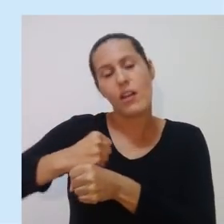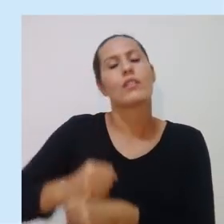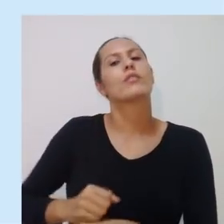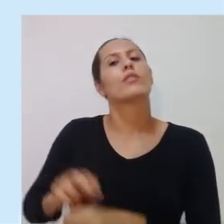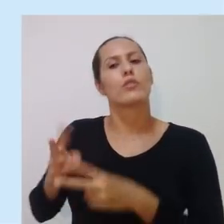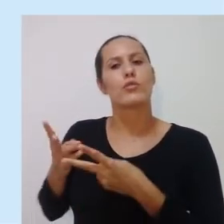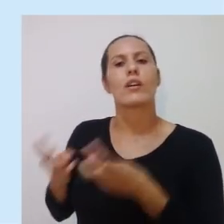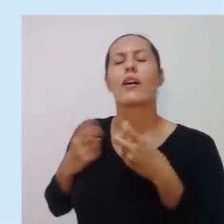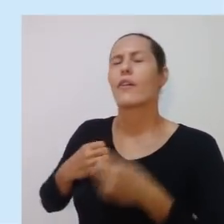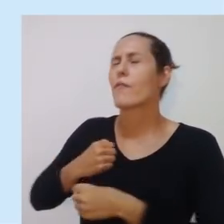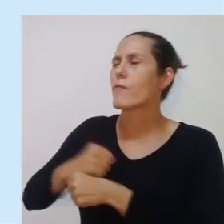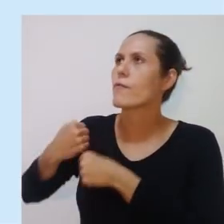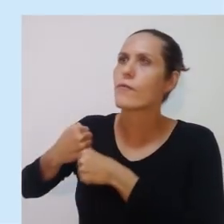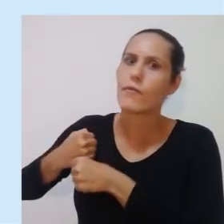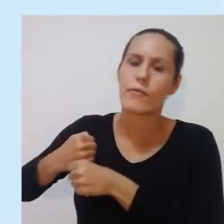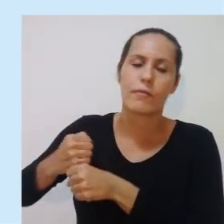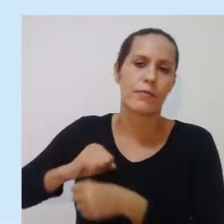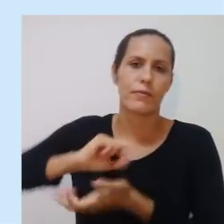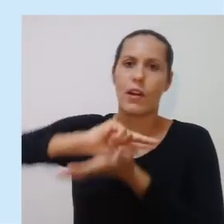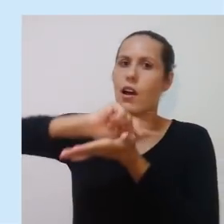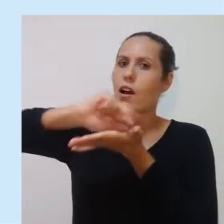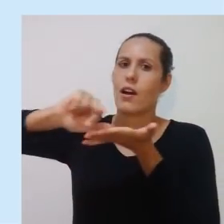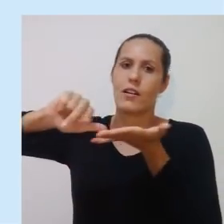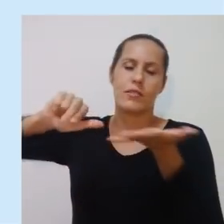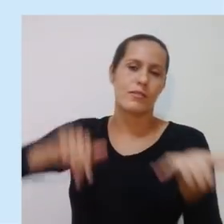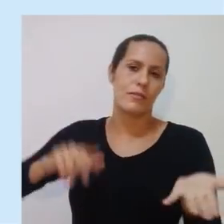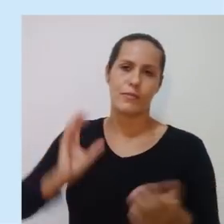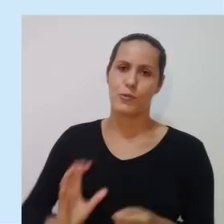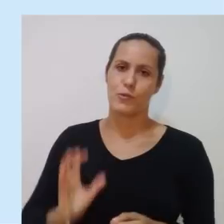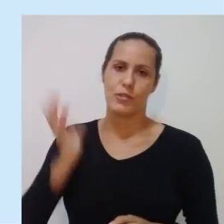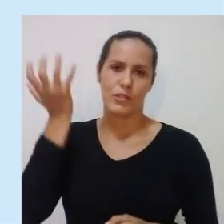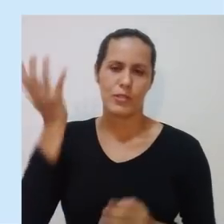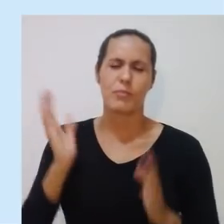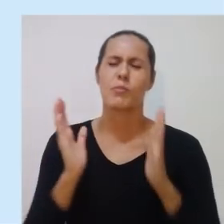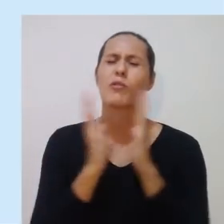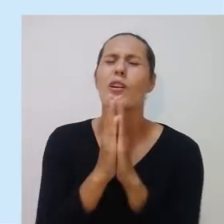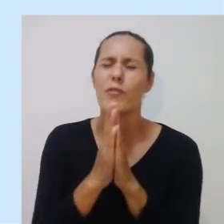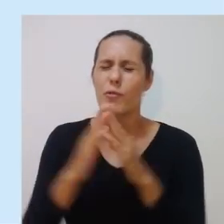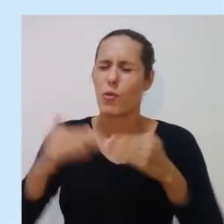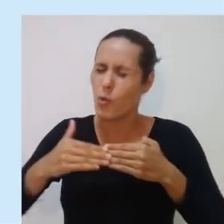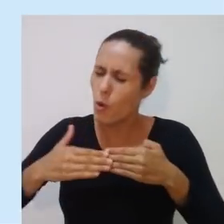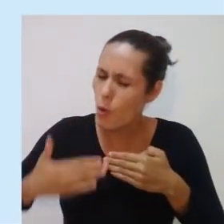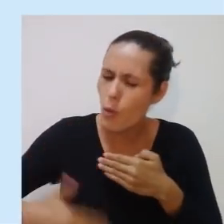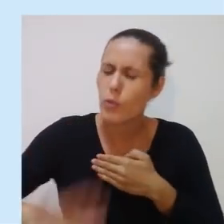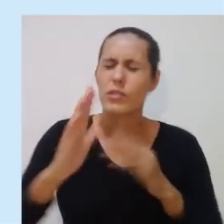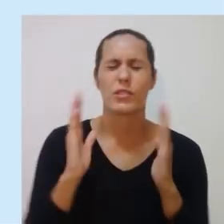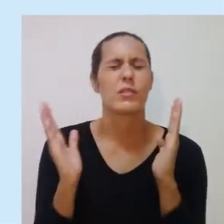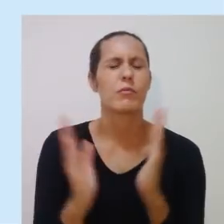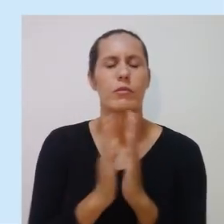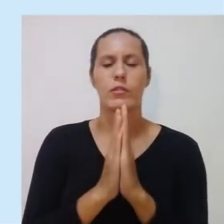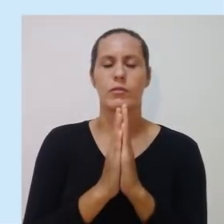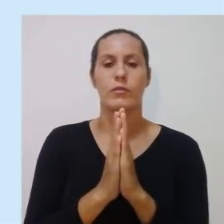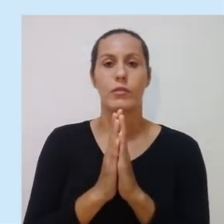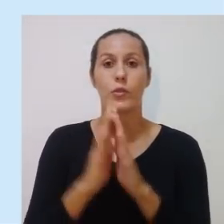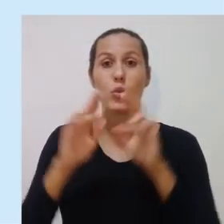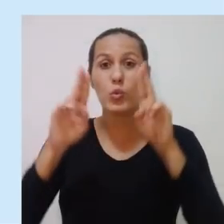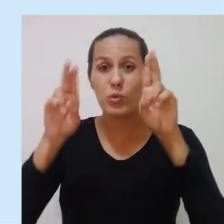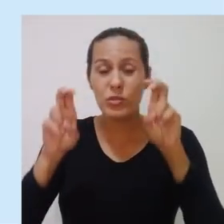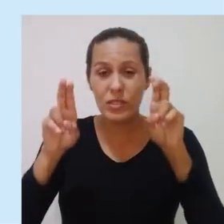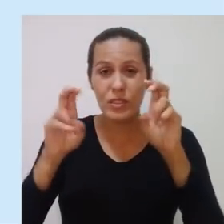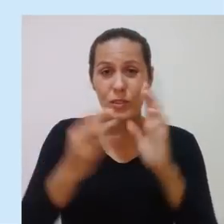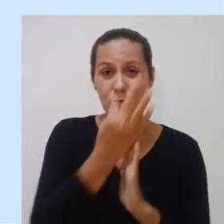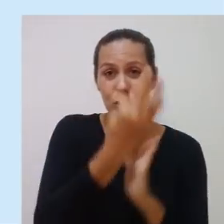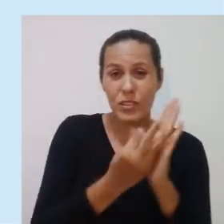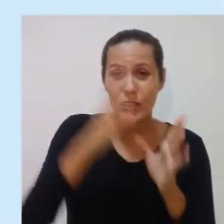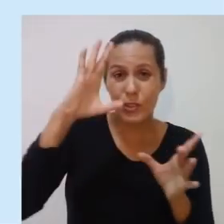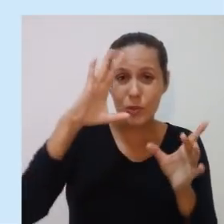isso acontecer por diversas vezes. Mas a partir de hoje, por favor, se o título faz parte